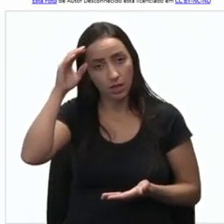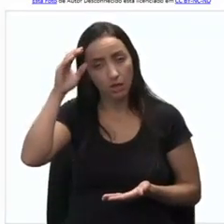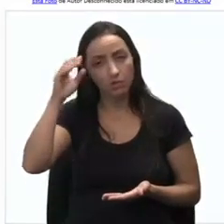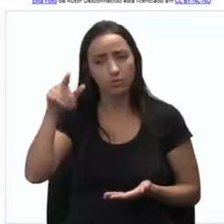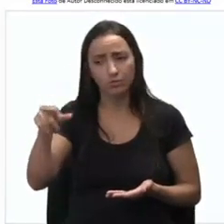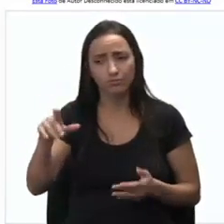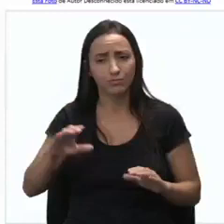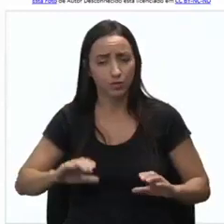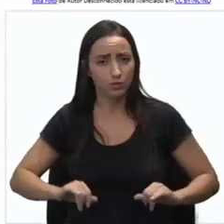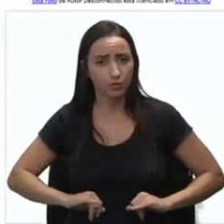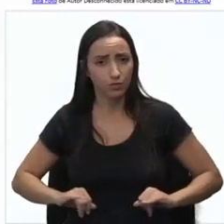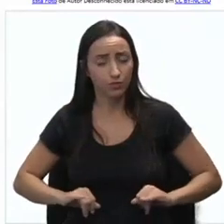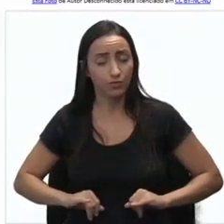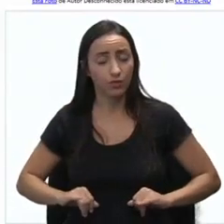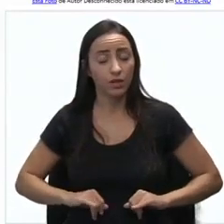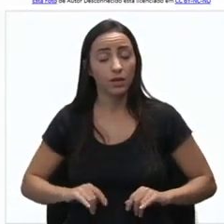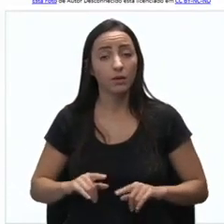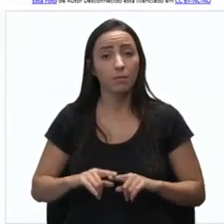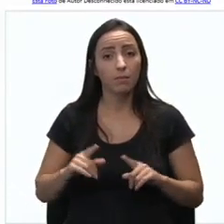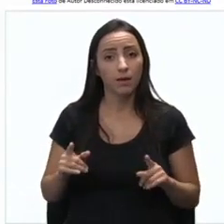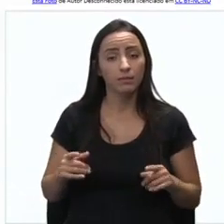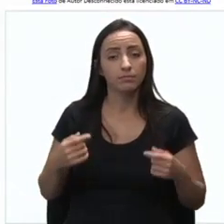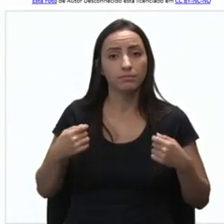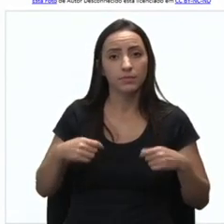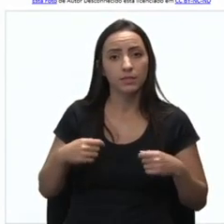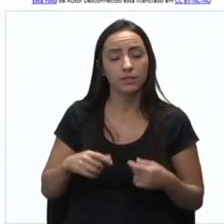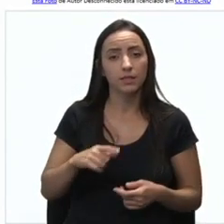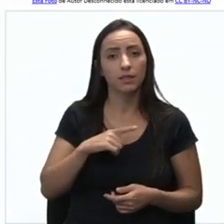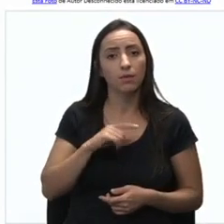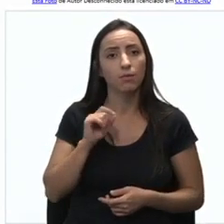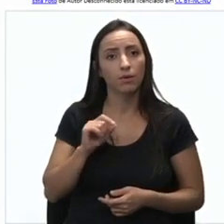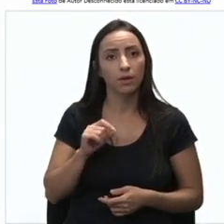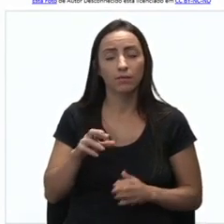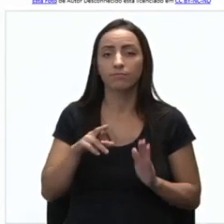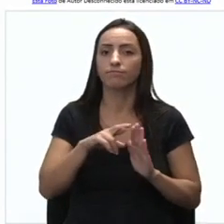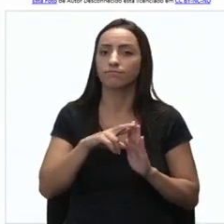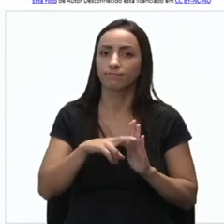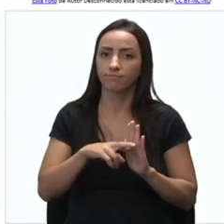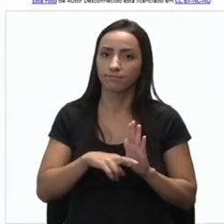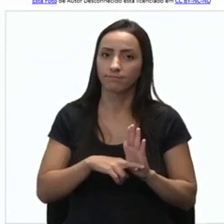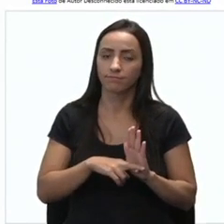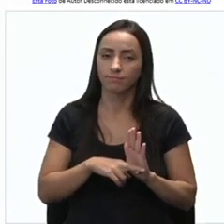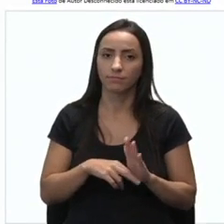está sofrendo, e para isso é preciso que haja o quê? Regras,